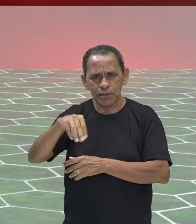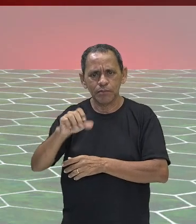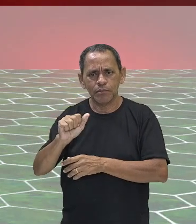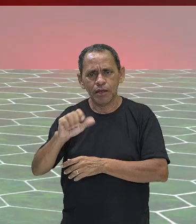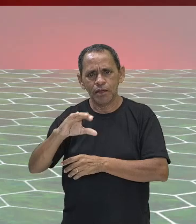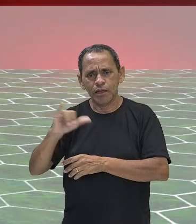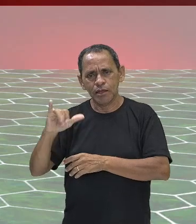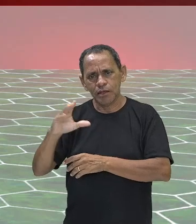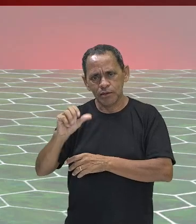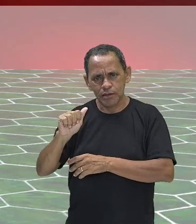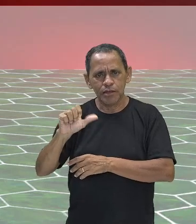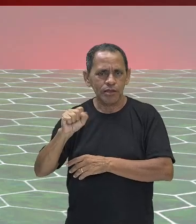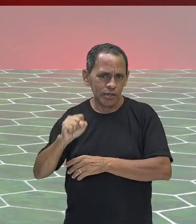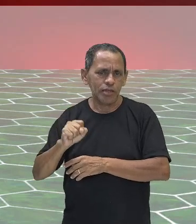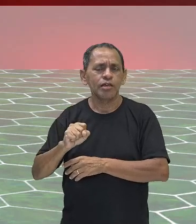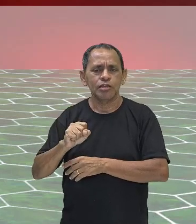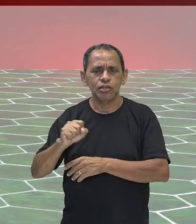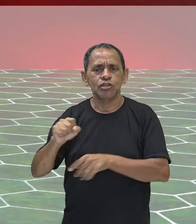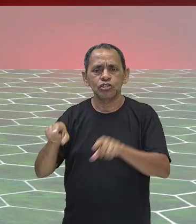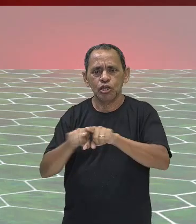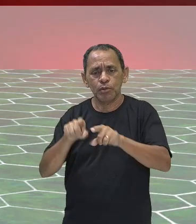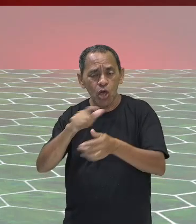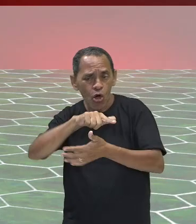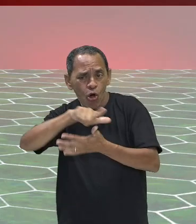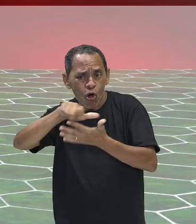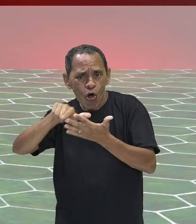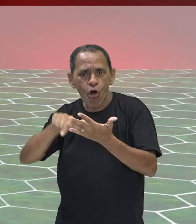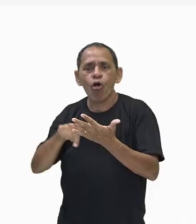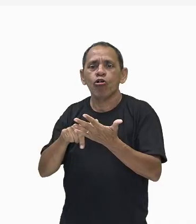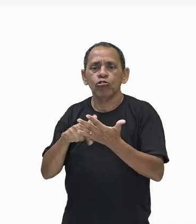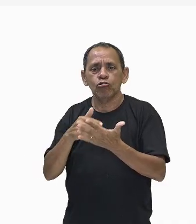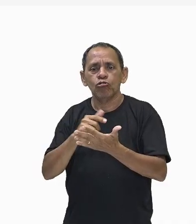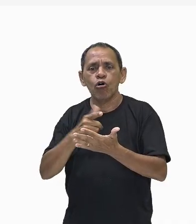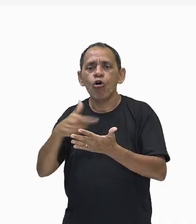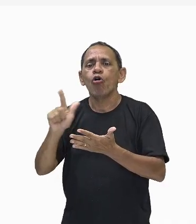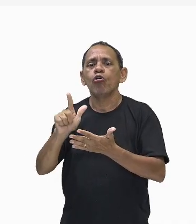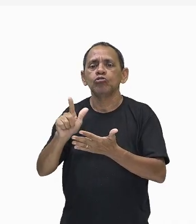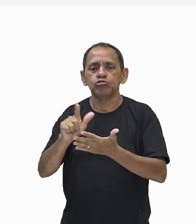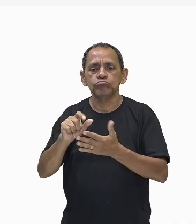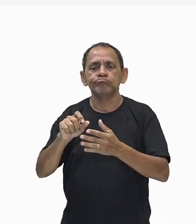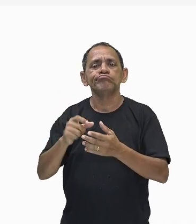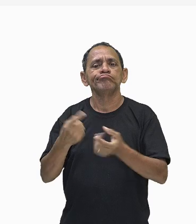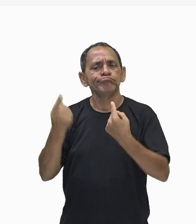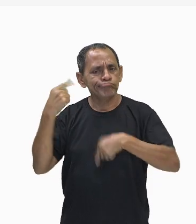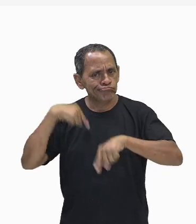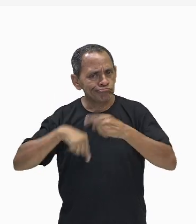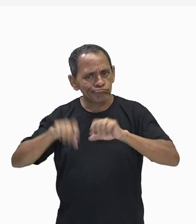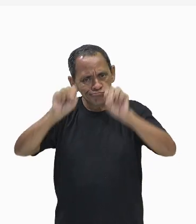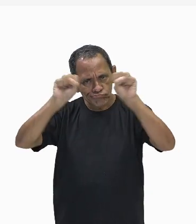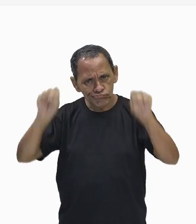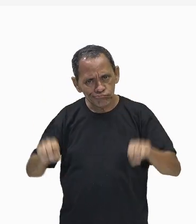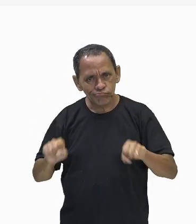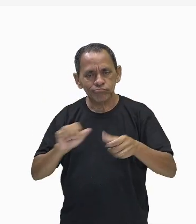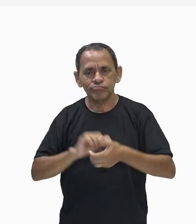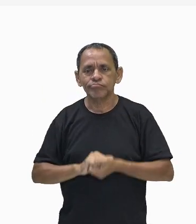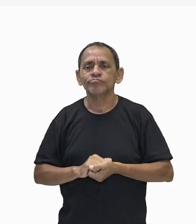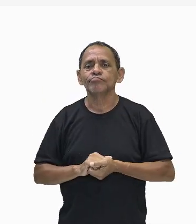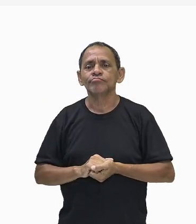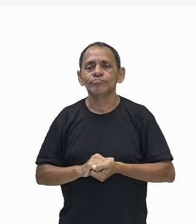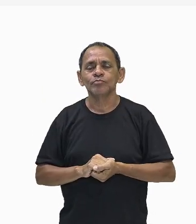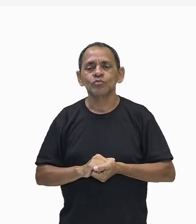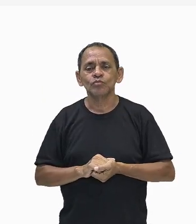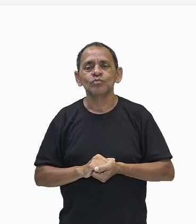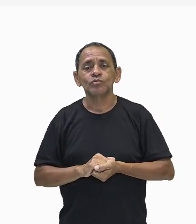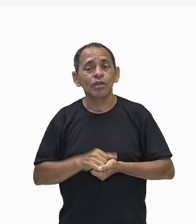aí detalhar durante essa nossa viagem pelo sistema circulatório. Vamos ver sobre os componentes, né? O sangue, como eu